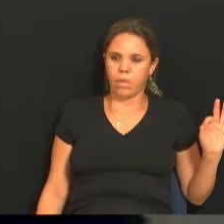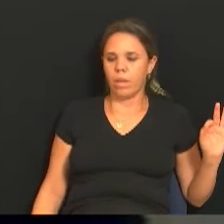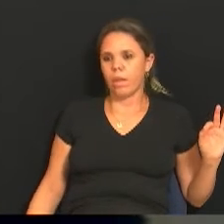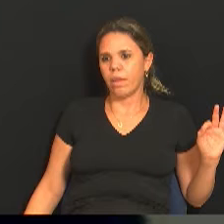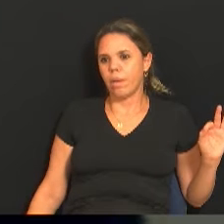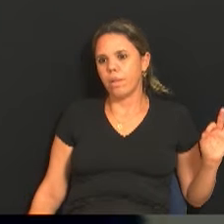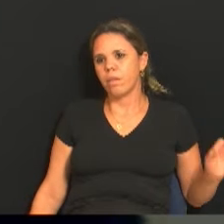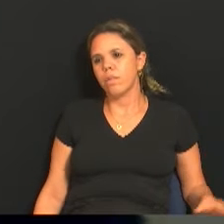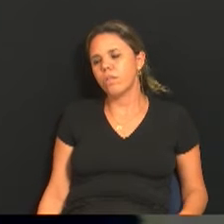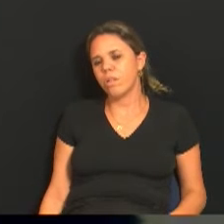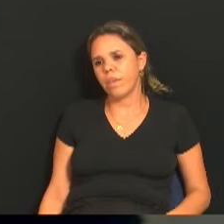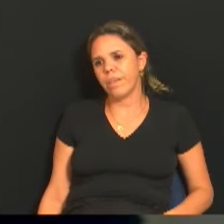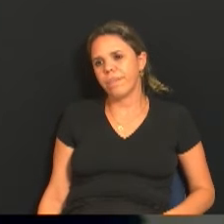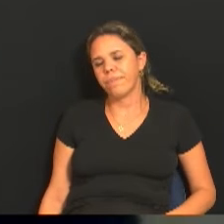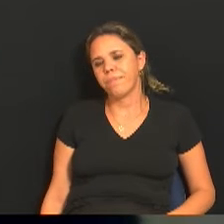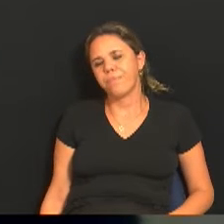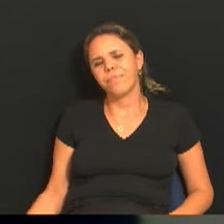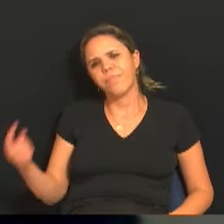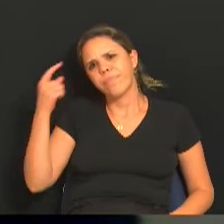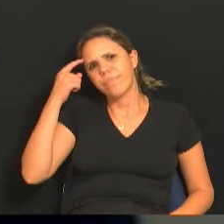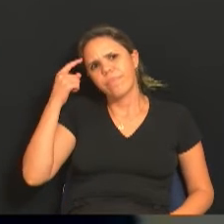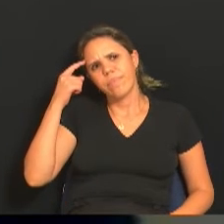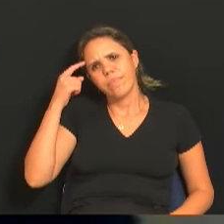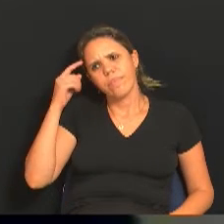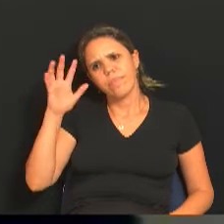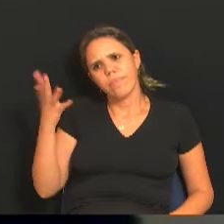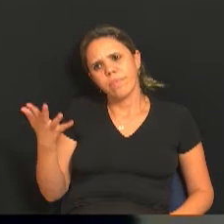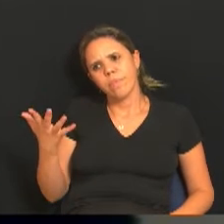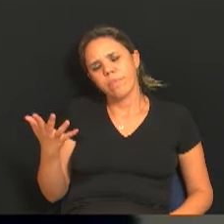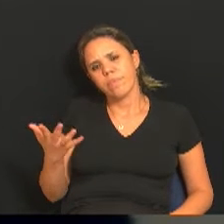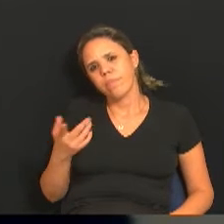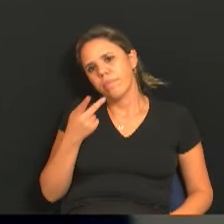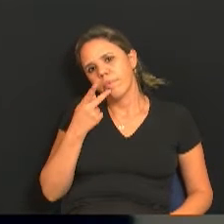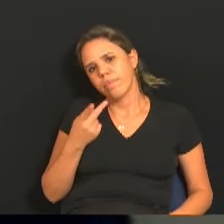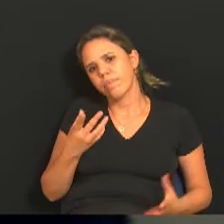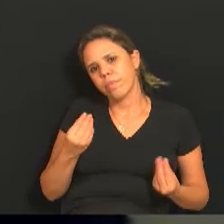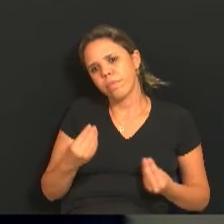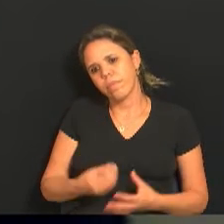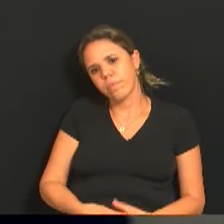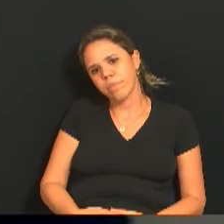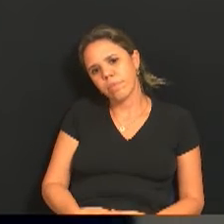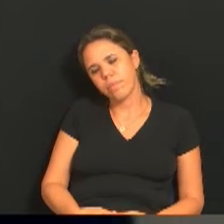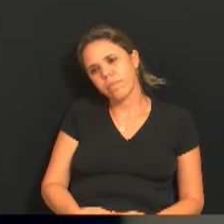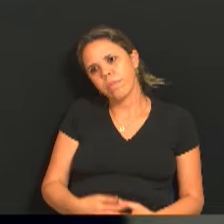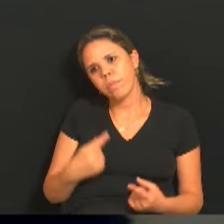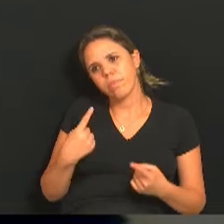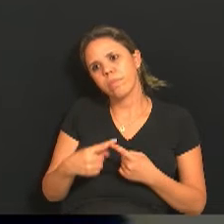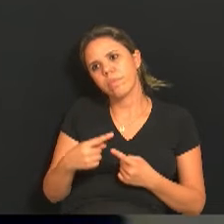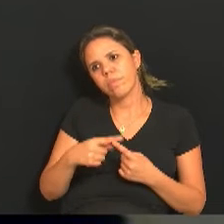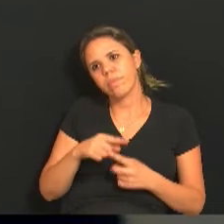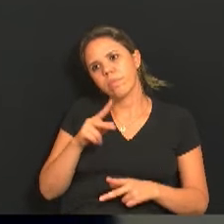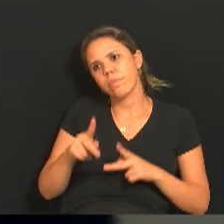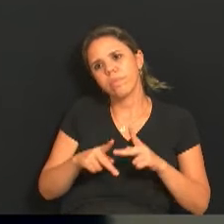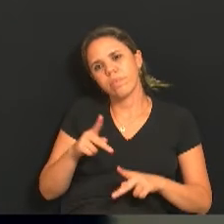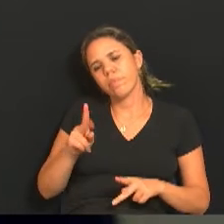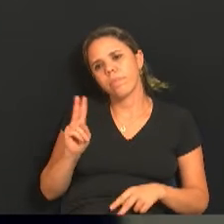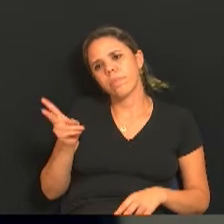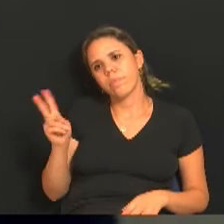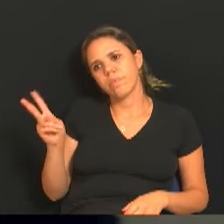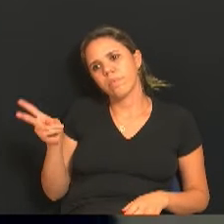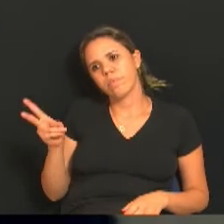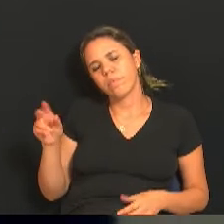rua. Então, assim, pensar que vai... E outra coisa que o pessoal colocou bastante, por que a população ela está sempre no